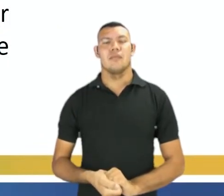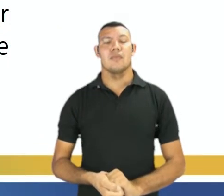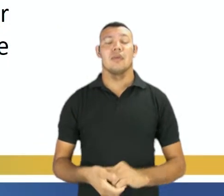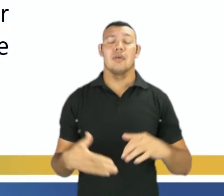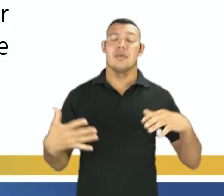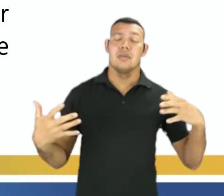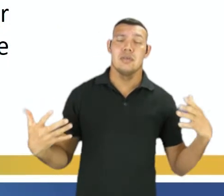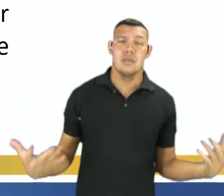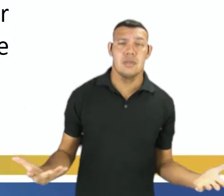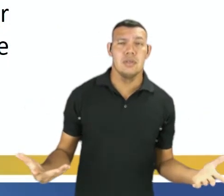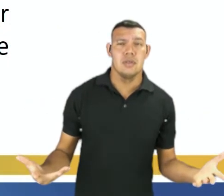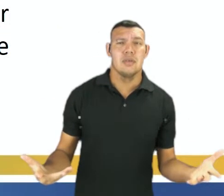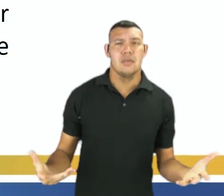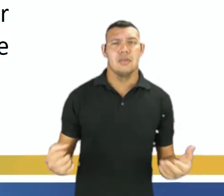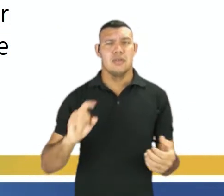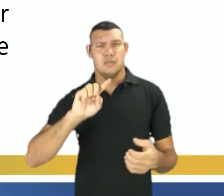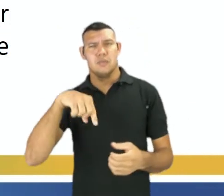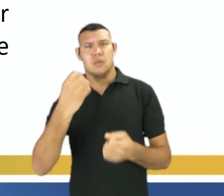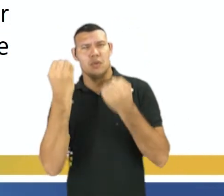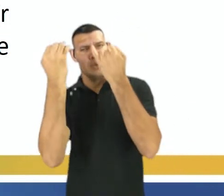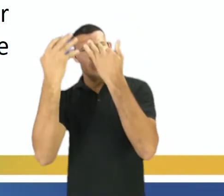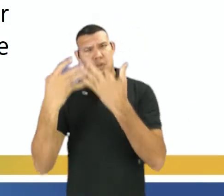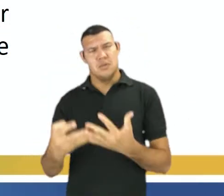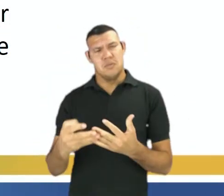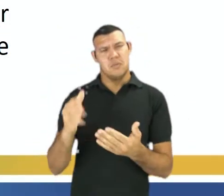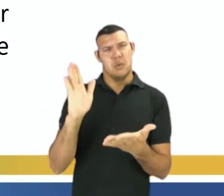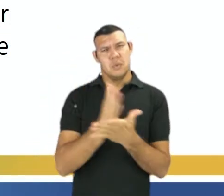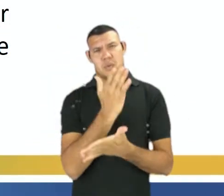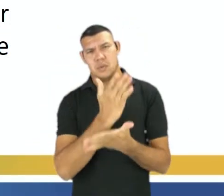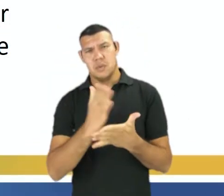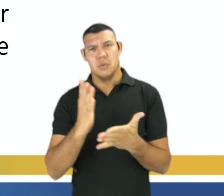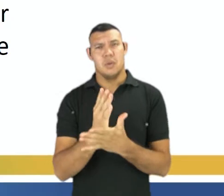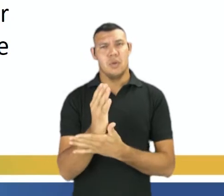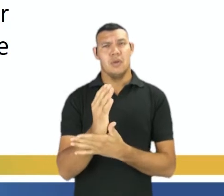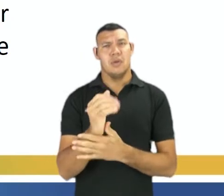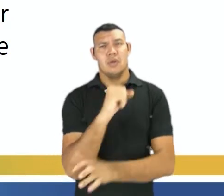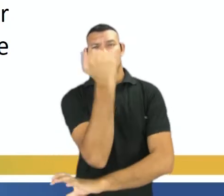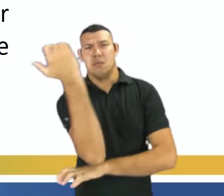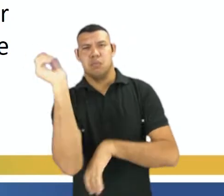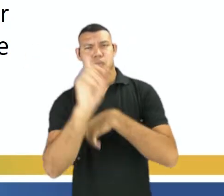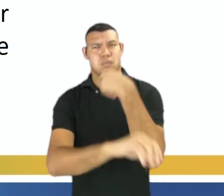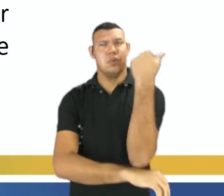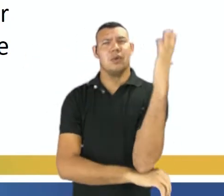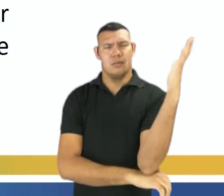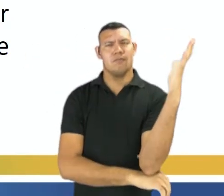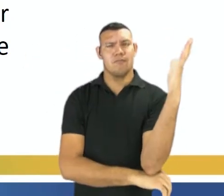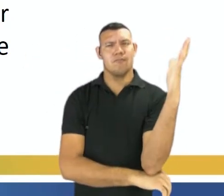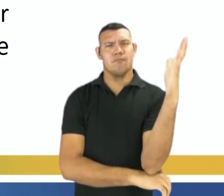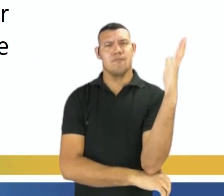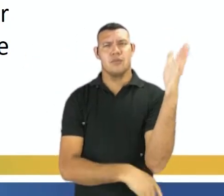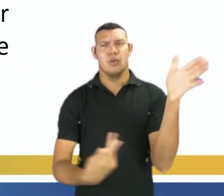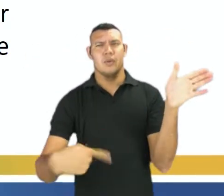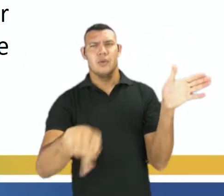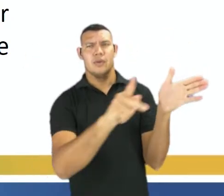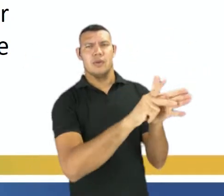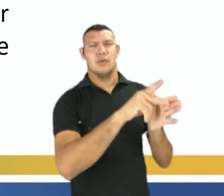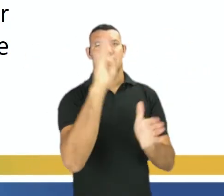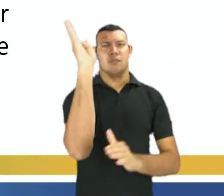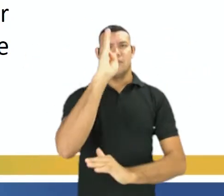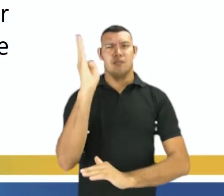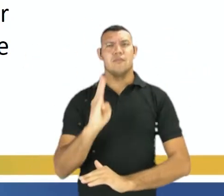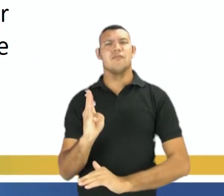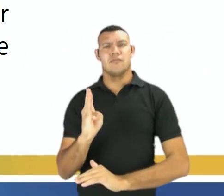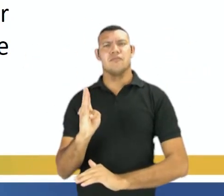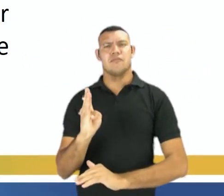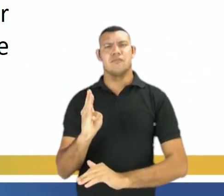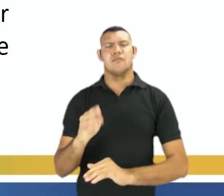Aqui a seguir eu vou falar de algumas formações de vegetais que ocorreram, que são predominantes no território brasileiro, né? O Brasil, com mais de